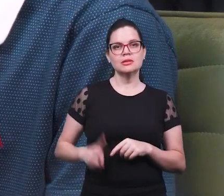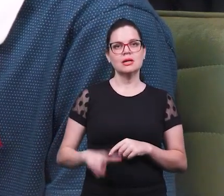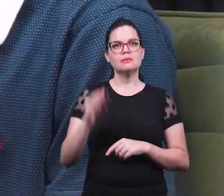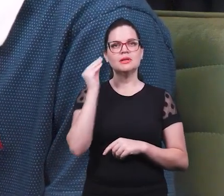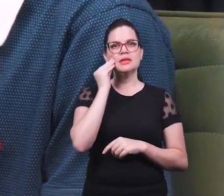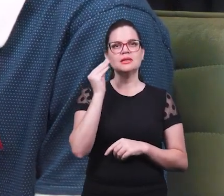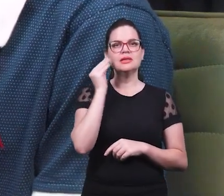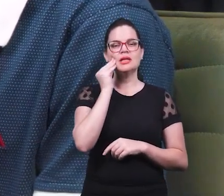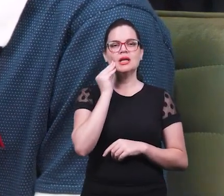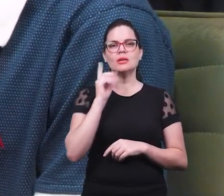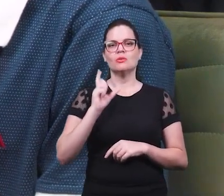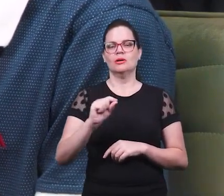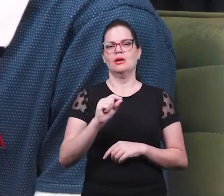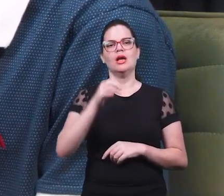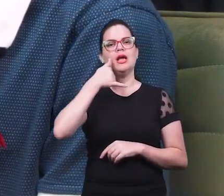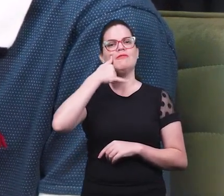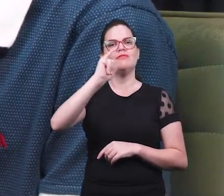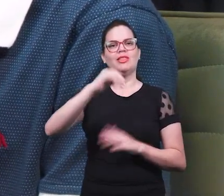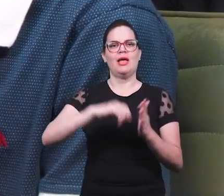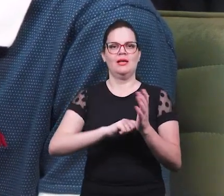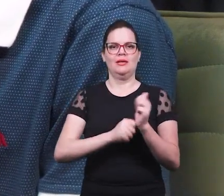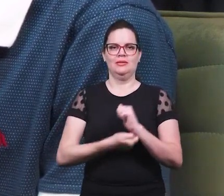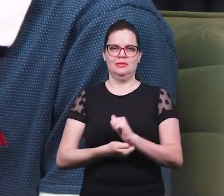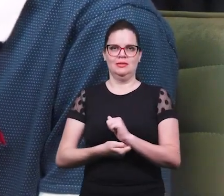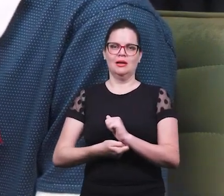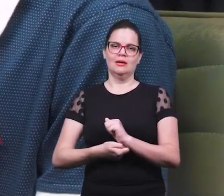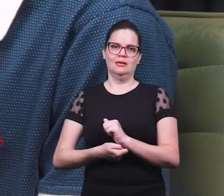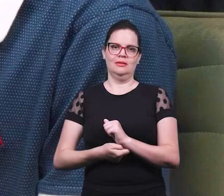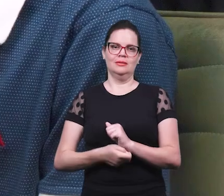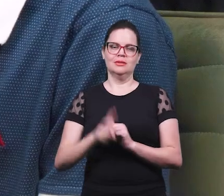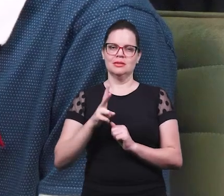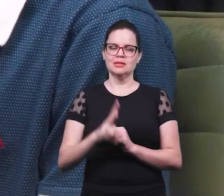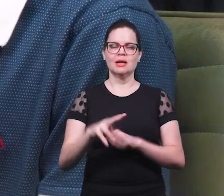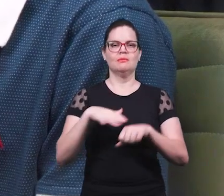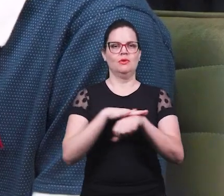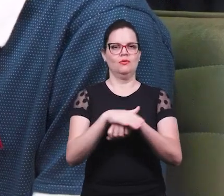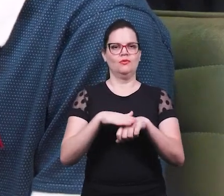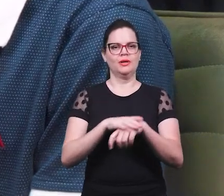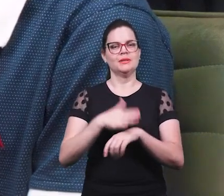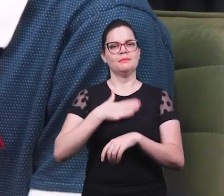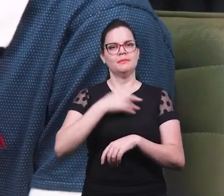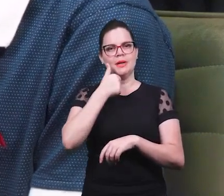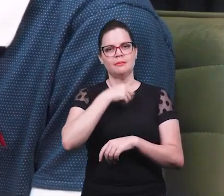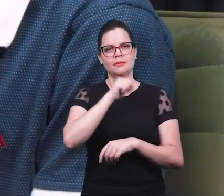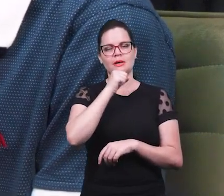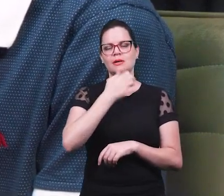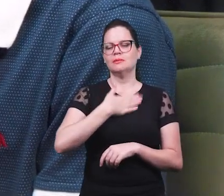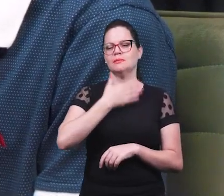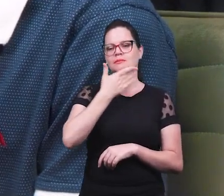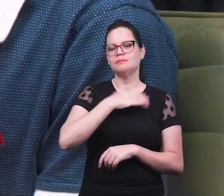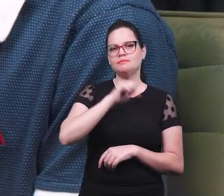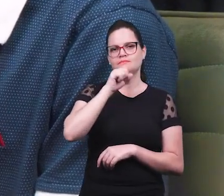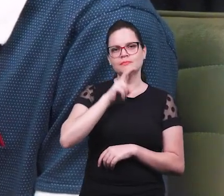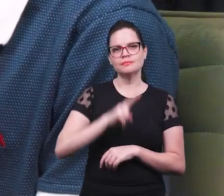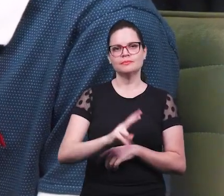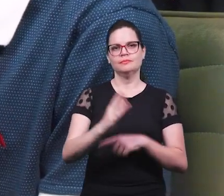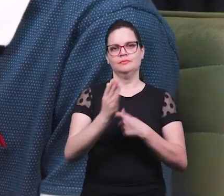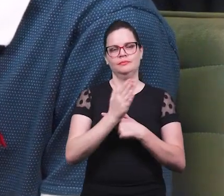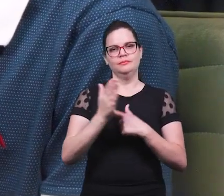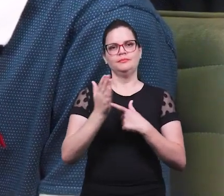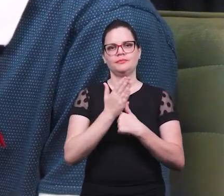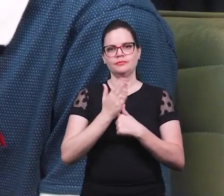sempre não manter segredo, sabe? A gente tenta sempre conversar. Minha mãe e meu pai sempre me ajudam a